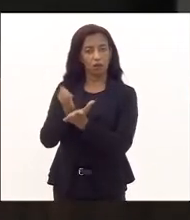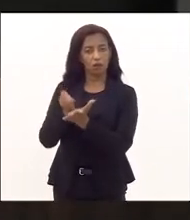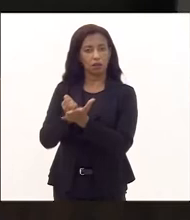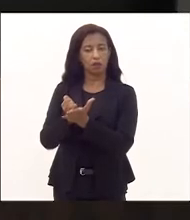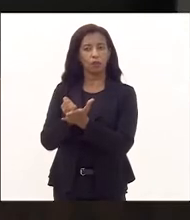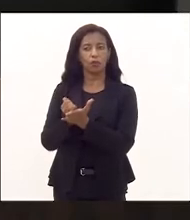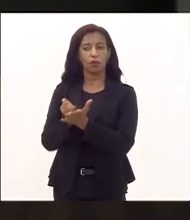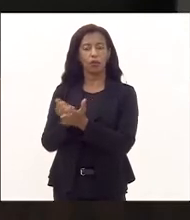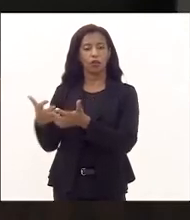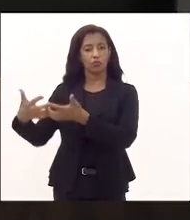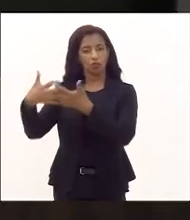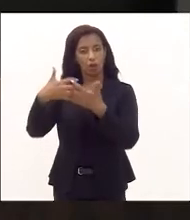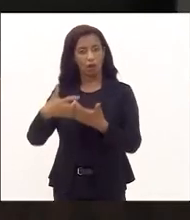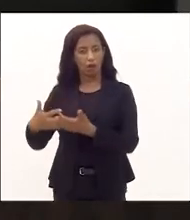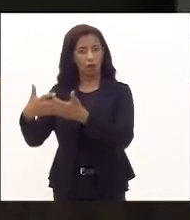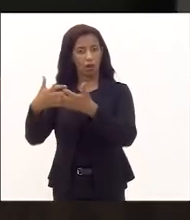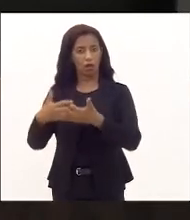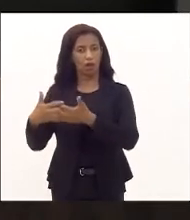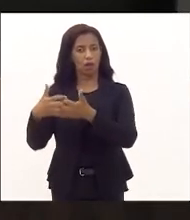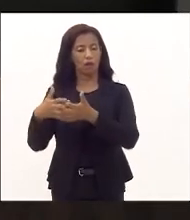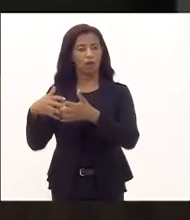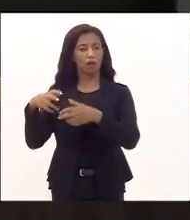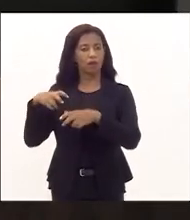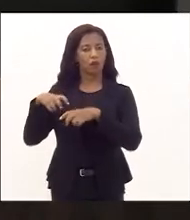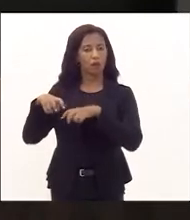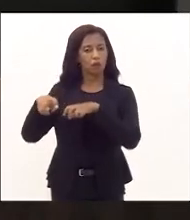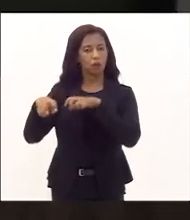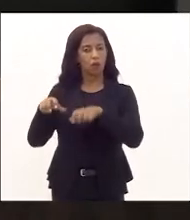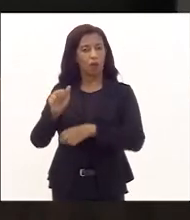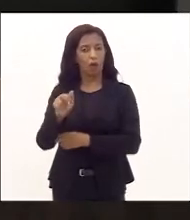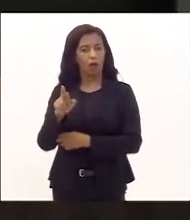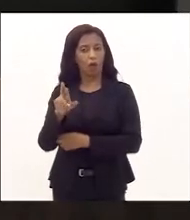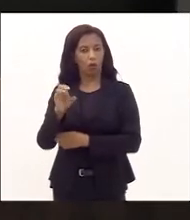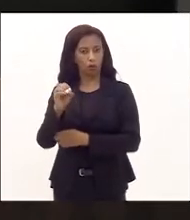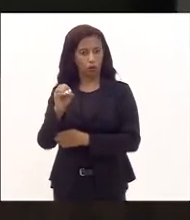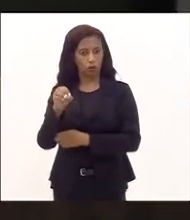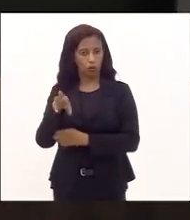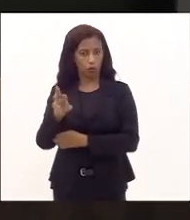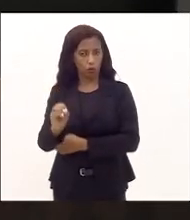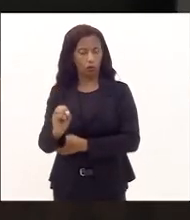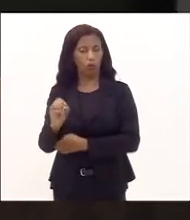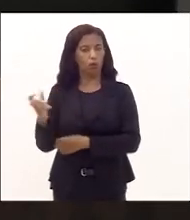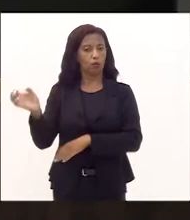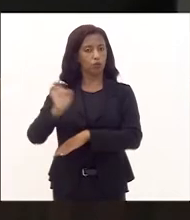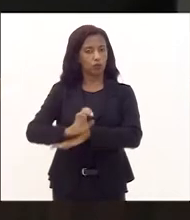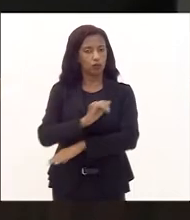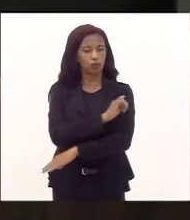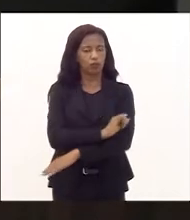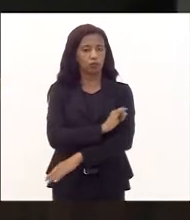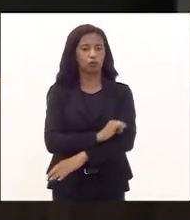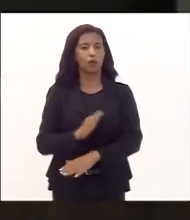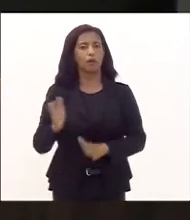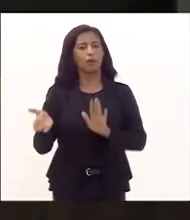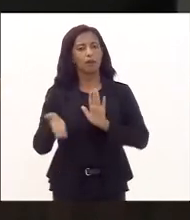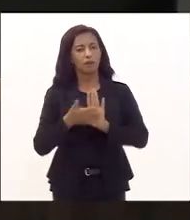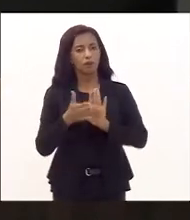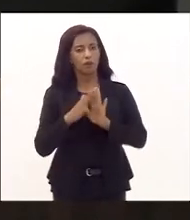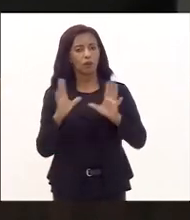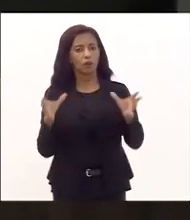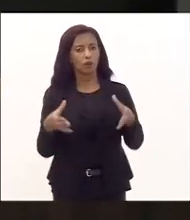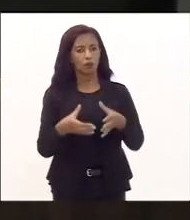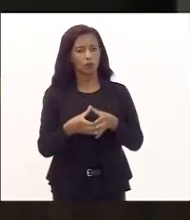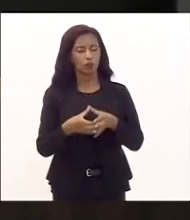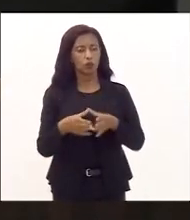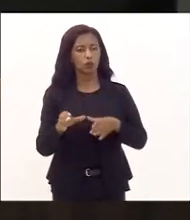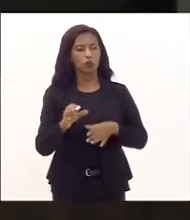na aquisição de caminhão, feita por transportador autônomo de cargas, no âmbito do Estado do Rio de Janeiro, pendente de parecer das